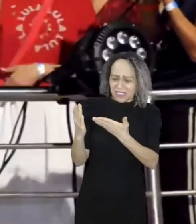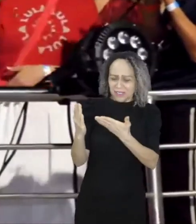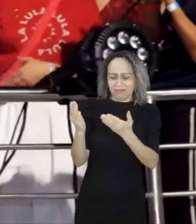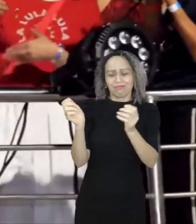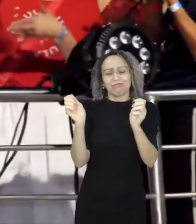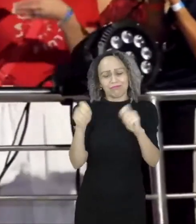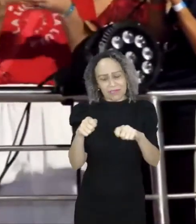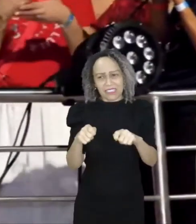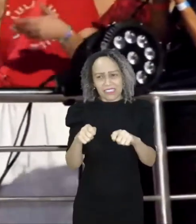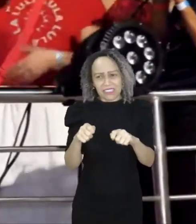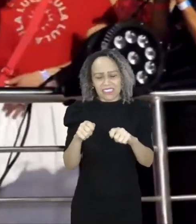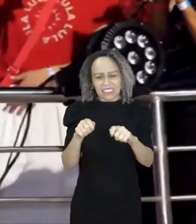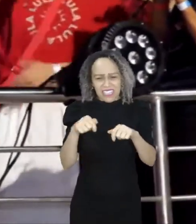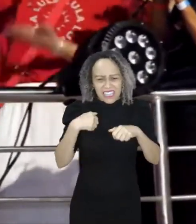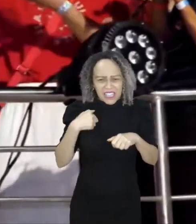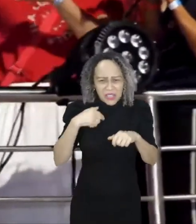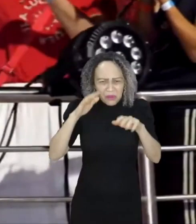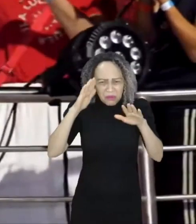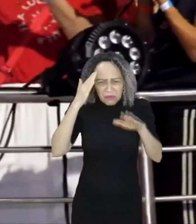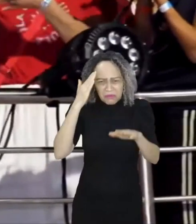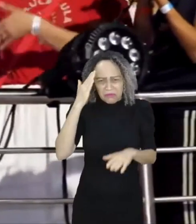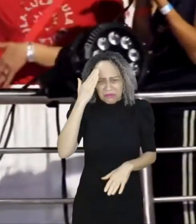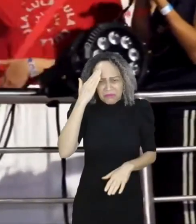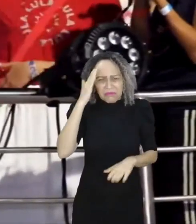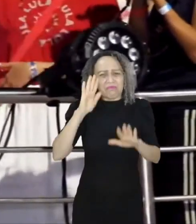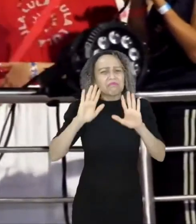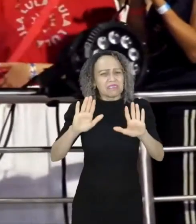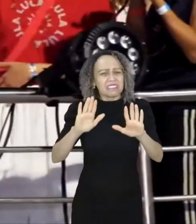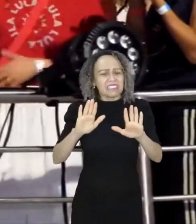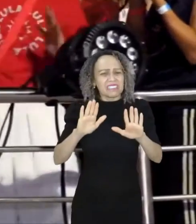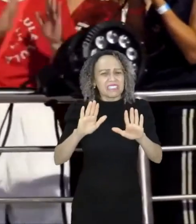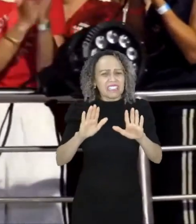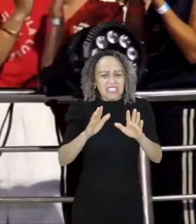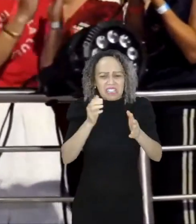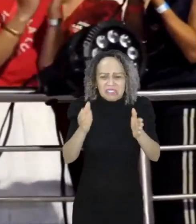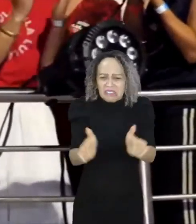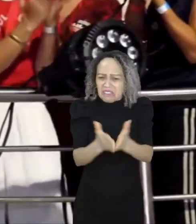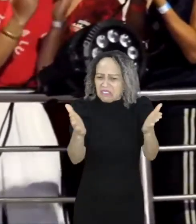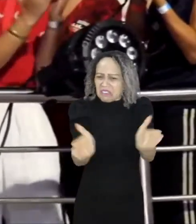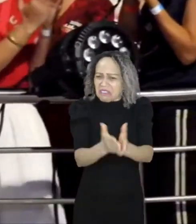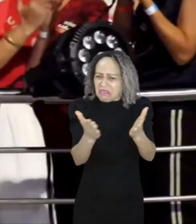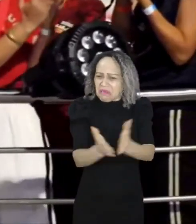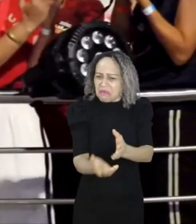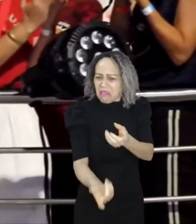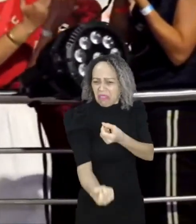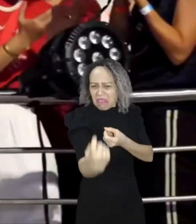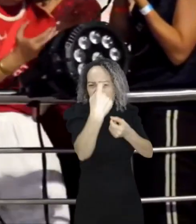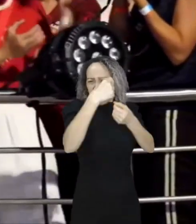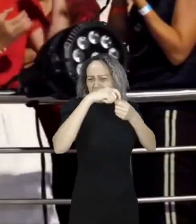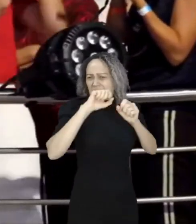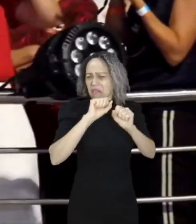Eu jamais imaginei que a pobreza ia voltar do tamanho...